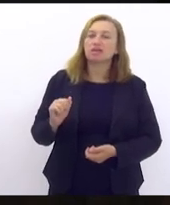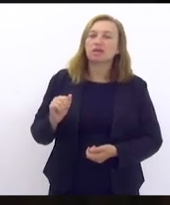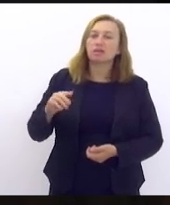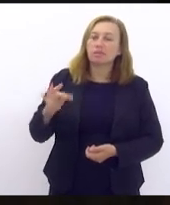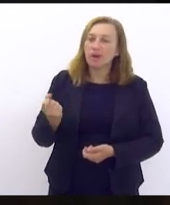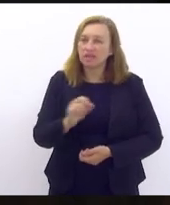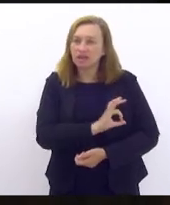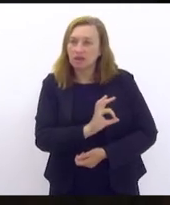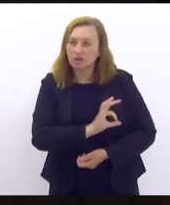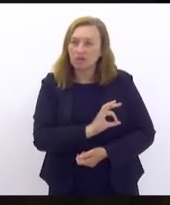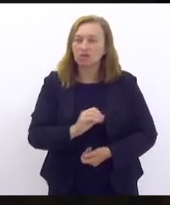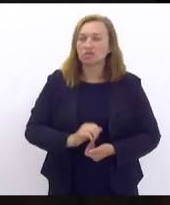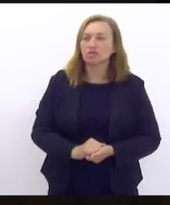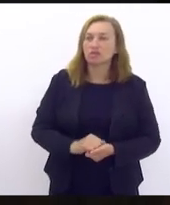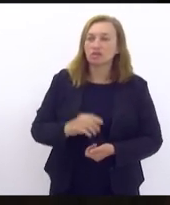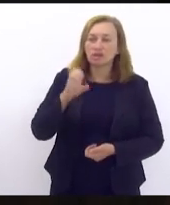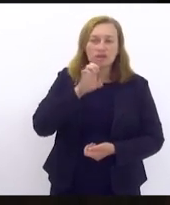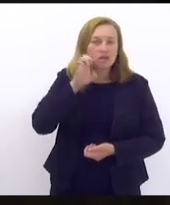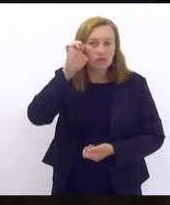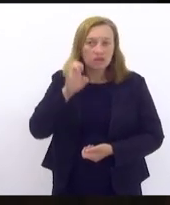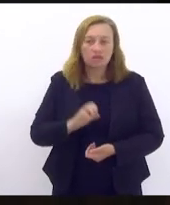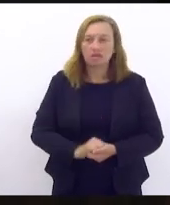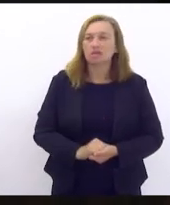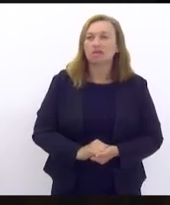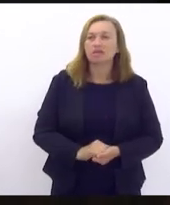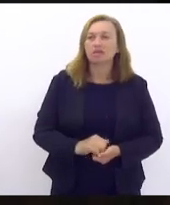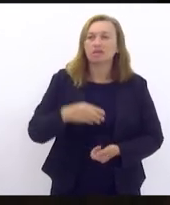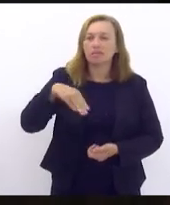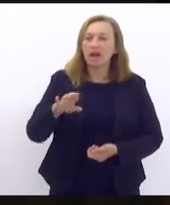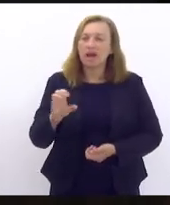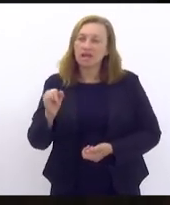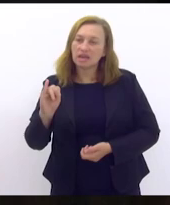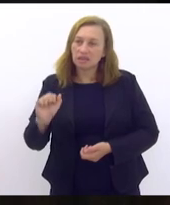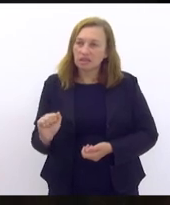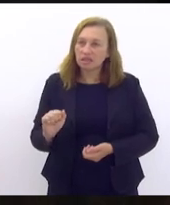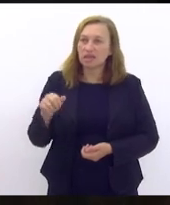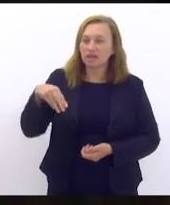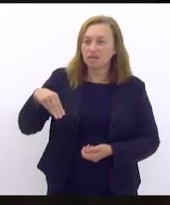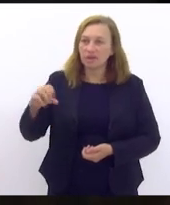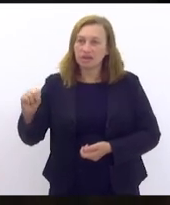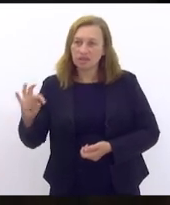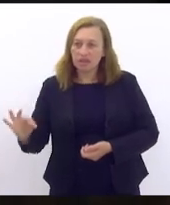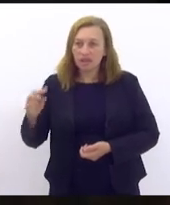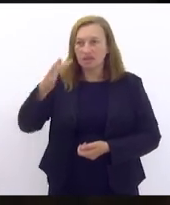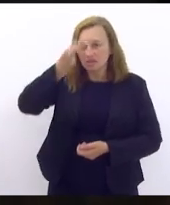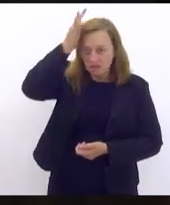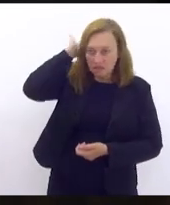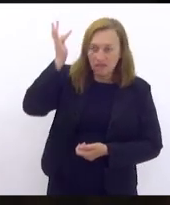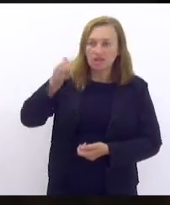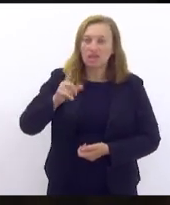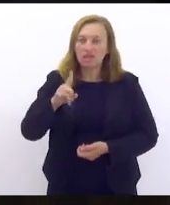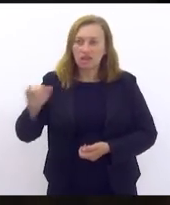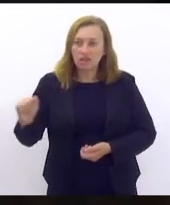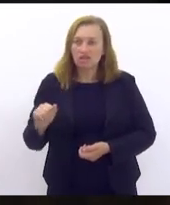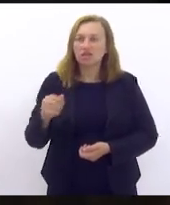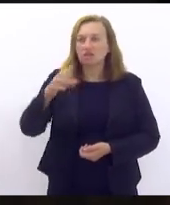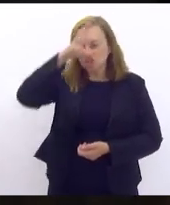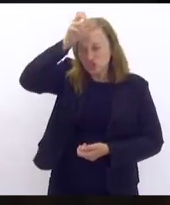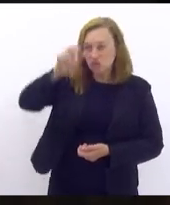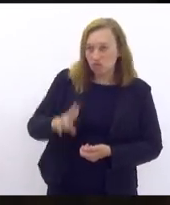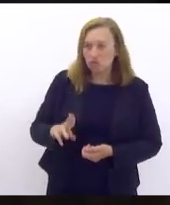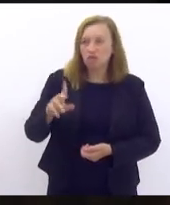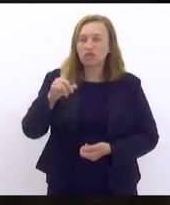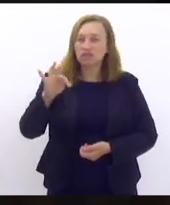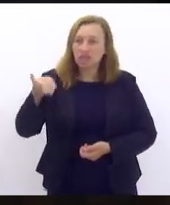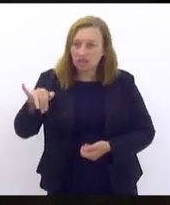Marta Rocha, Érica Takimoto, Marina do MST, Fred Pacheco, Índia Amelau, Tia Ju,